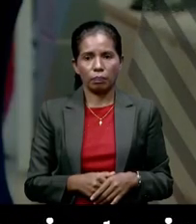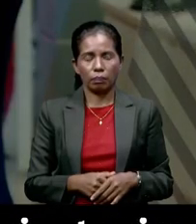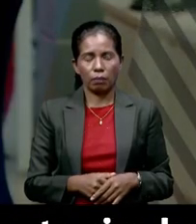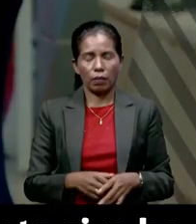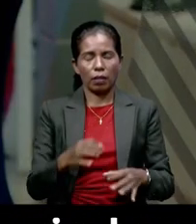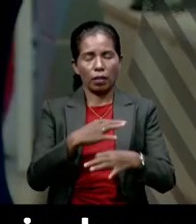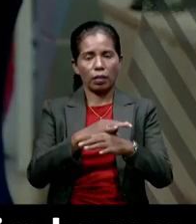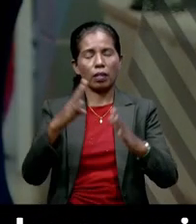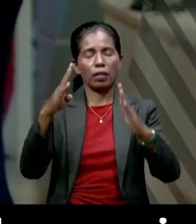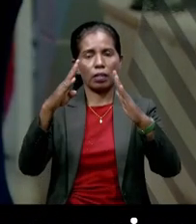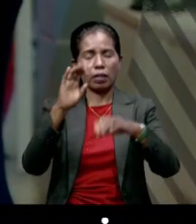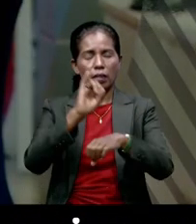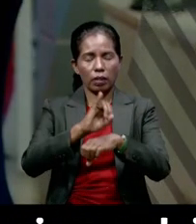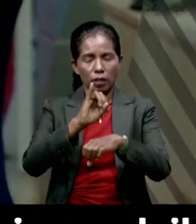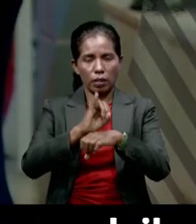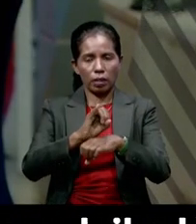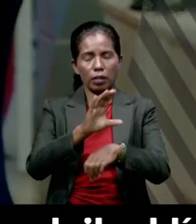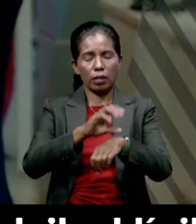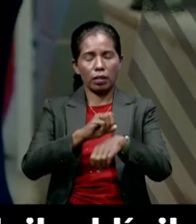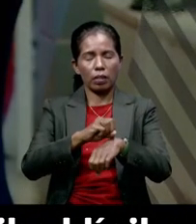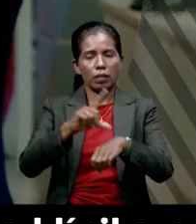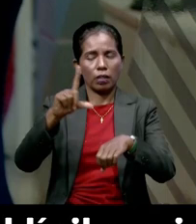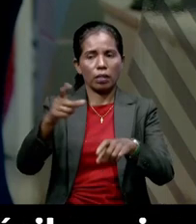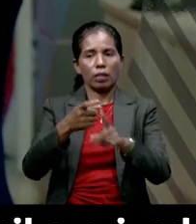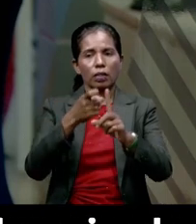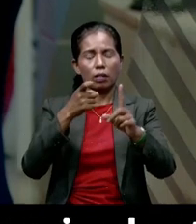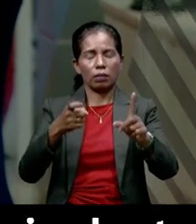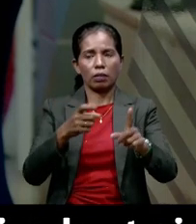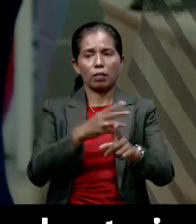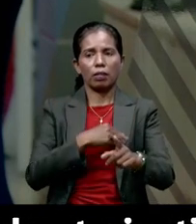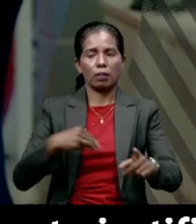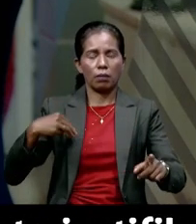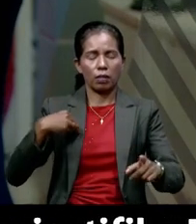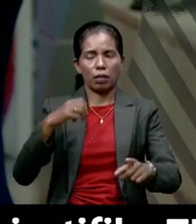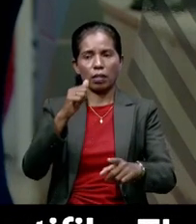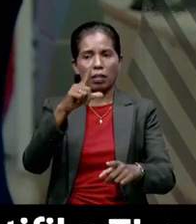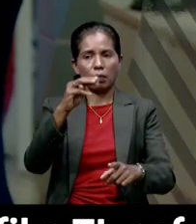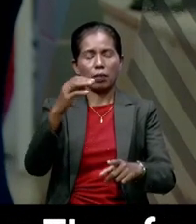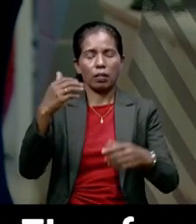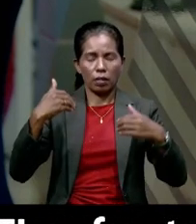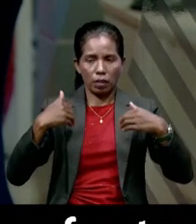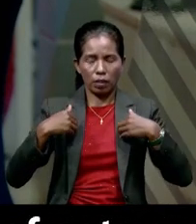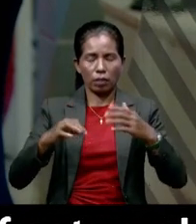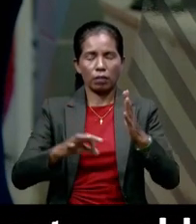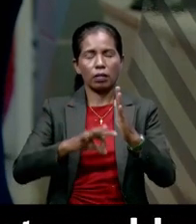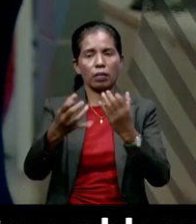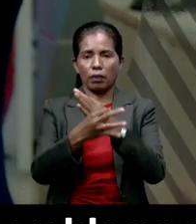Reabilitação Igreja Catedral no Uma Ornato, Rússia Congregação Madre Alma, e a ONA fase